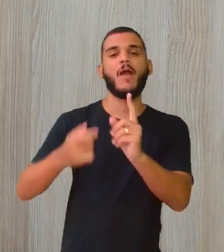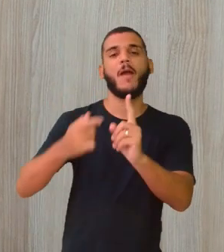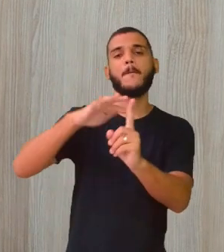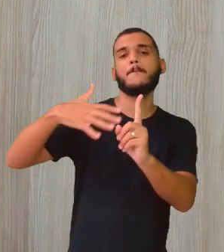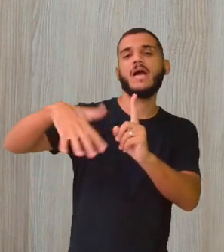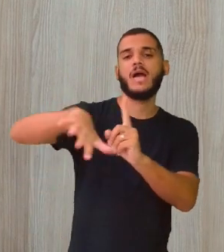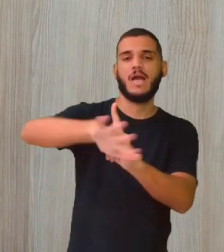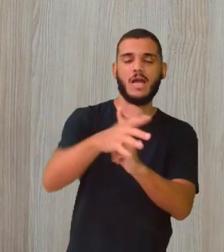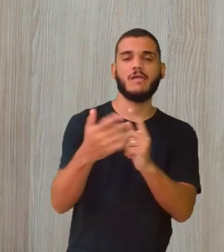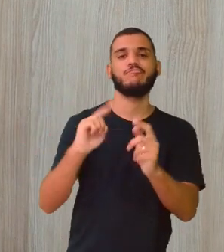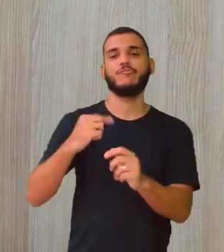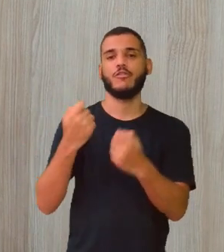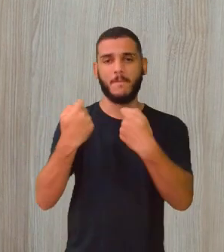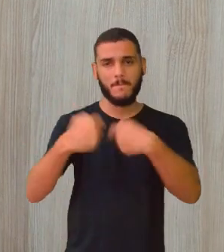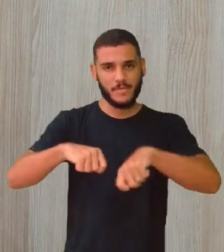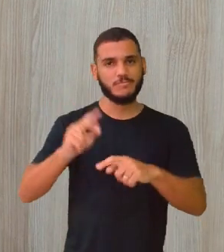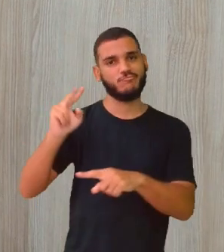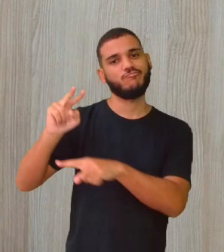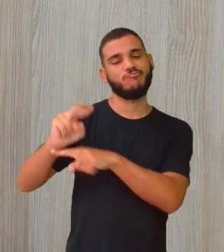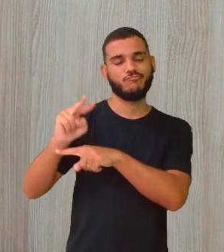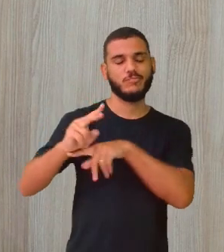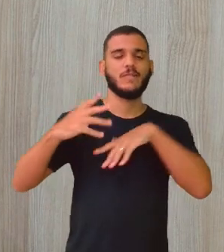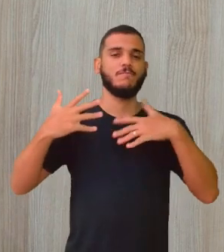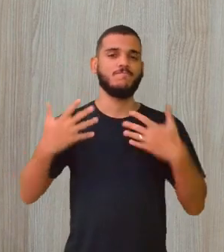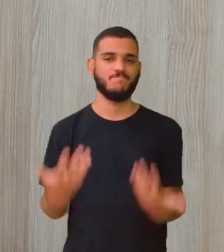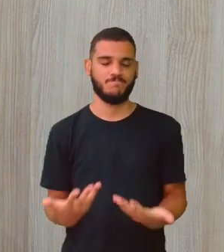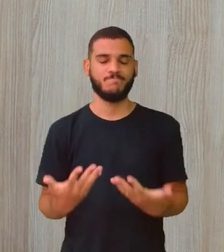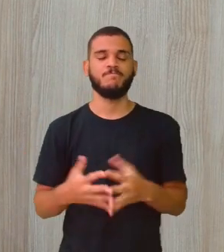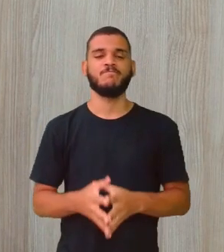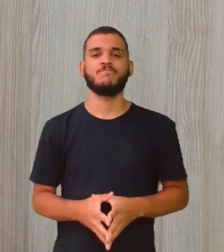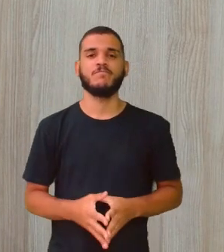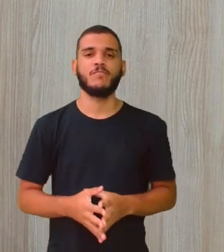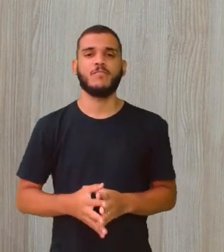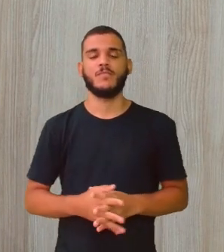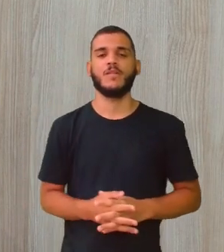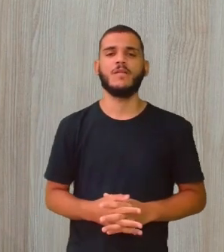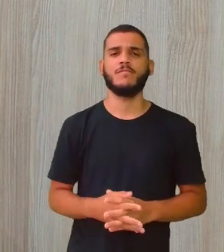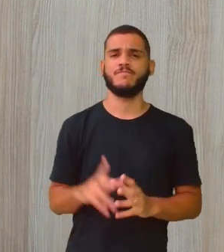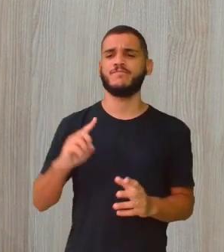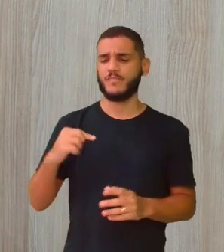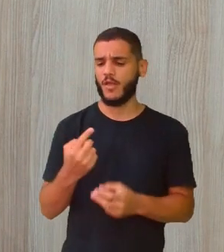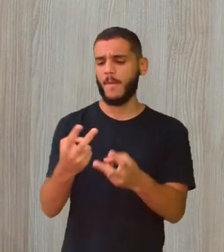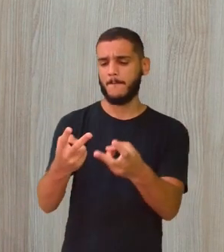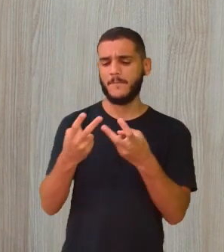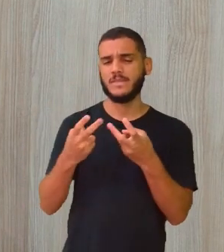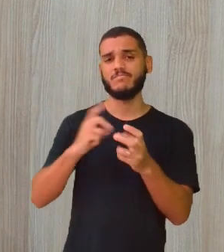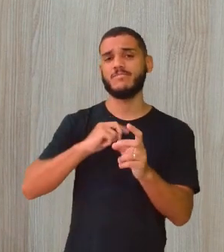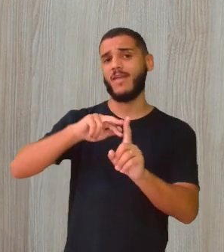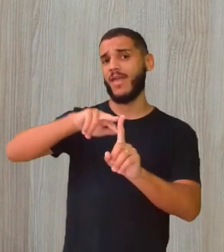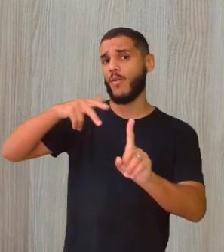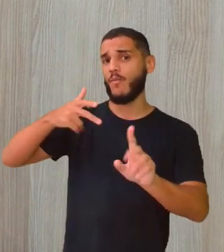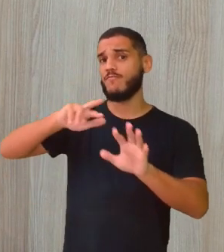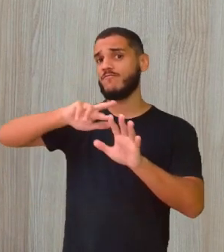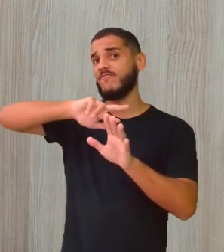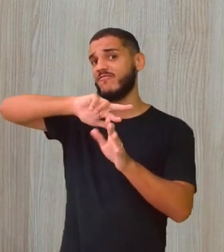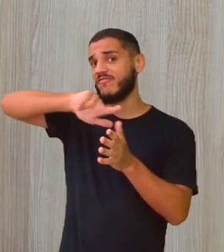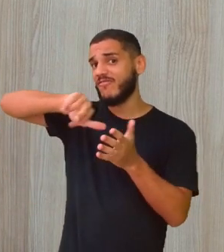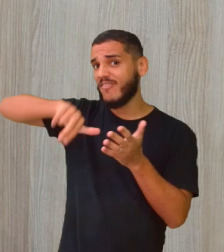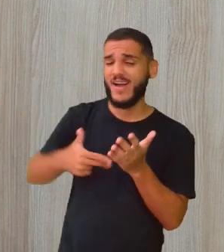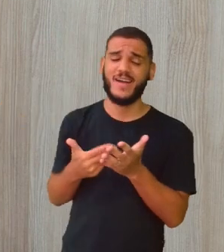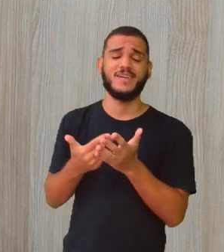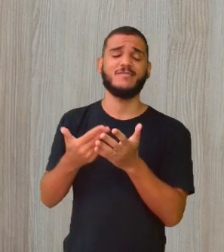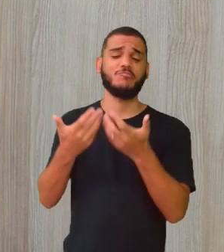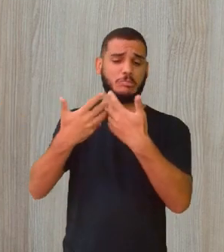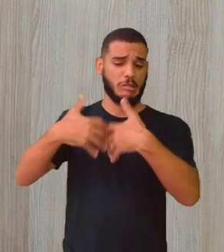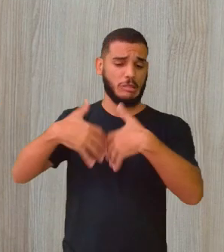precisa cuidar da natureza, né? A gente precisa preservar. Porque a gente está vendo aí alguns recursos desses, né? Alguns recursos naturais